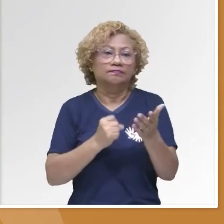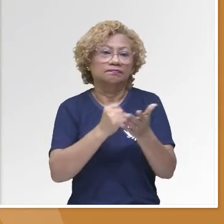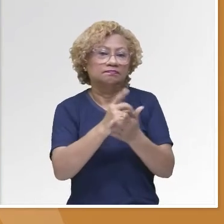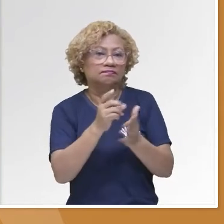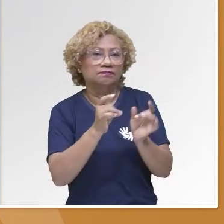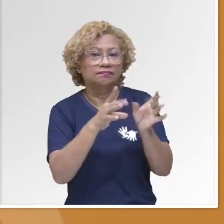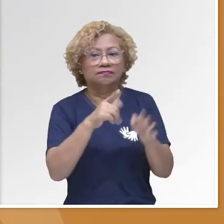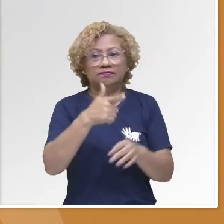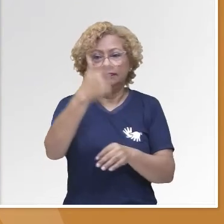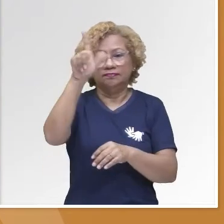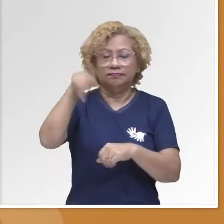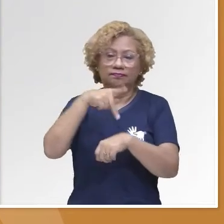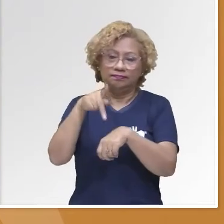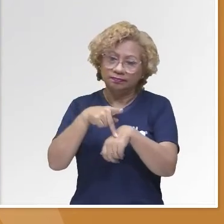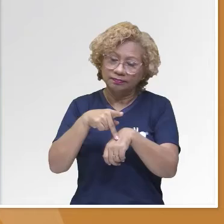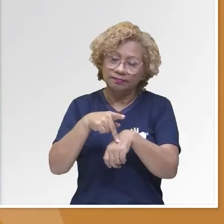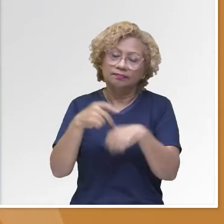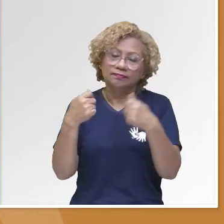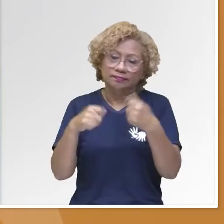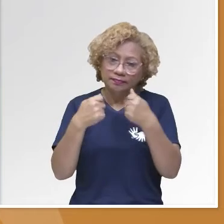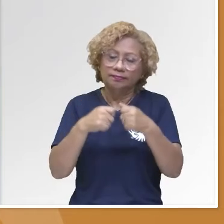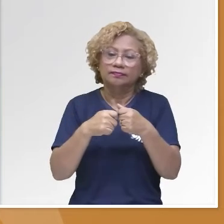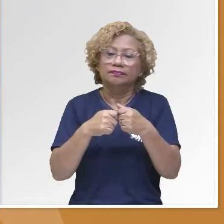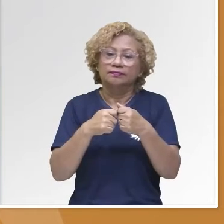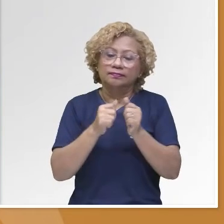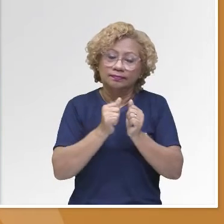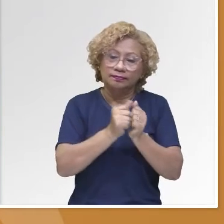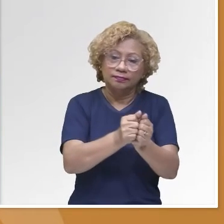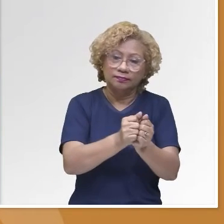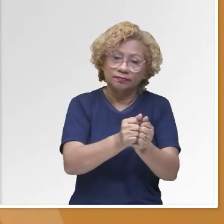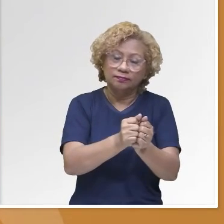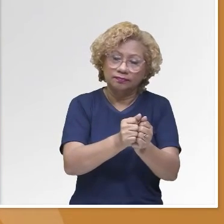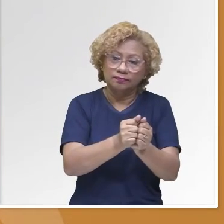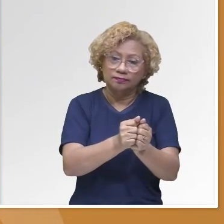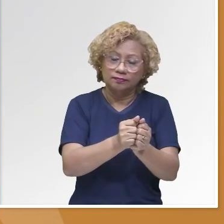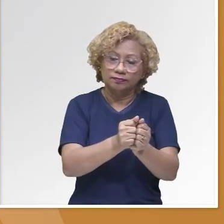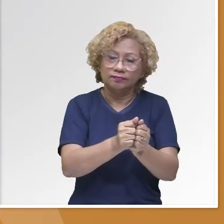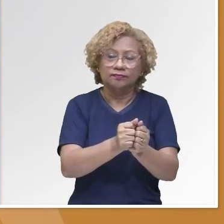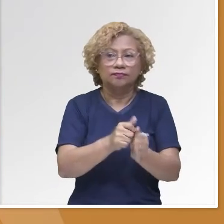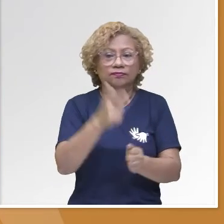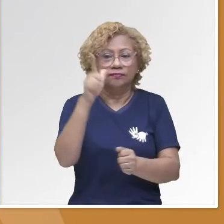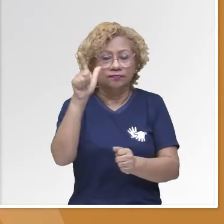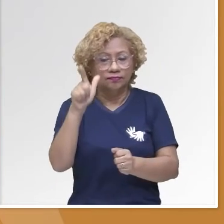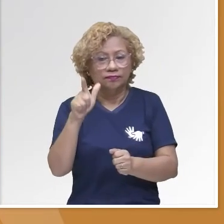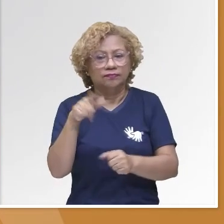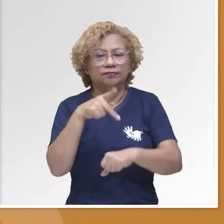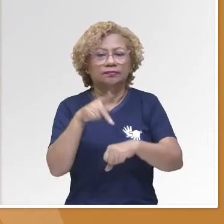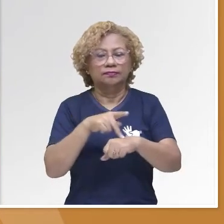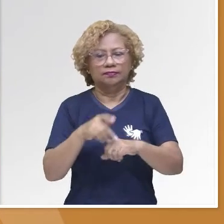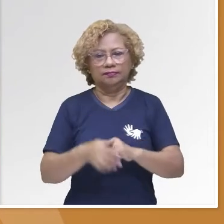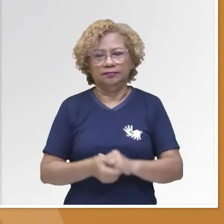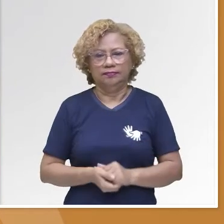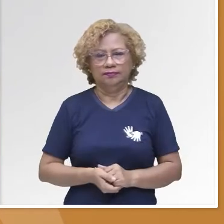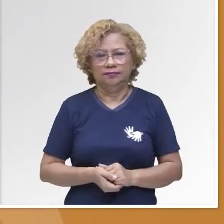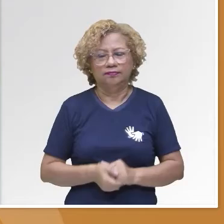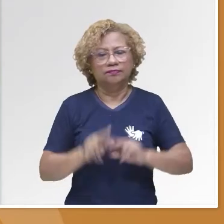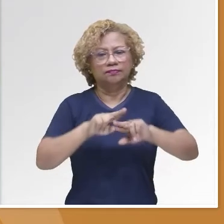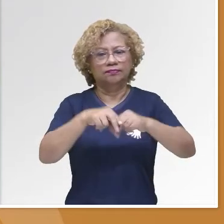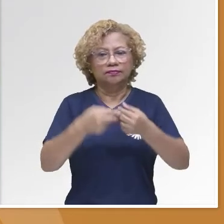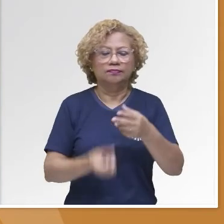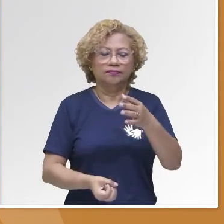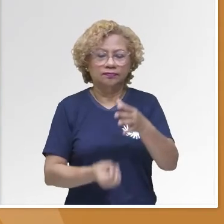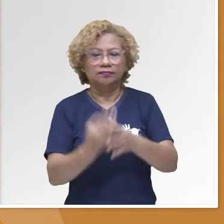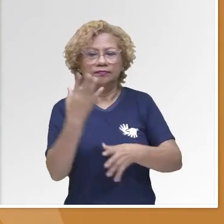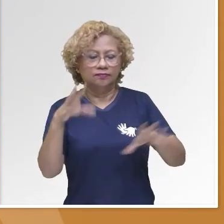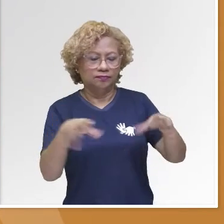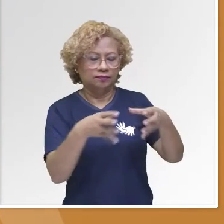vai observar que a partir disso, dessas associações entre países, ocorreu o surgimento dos blocos econômicos. E